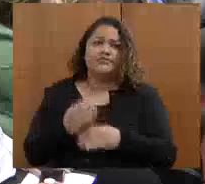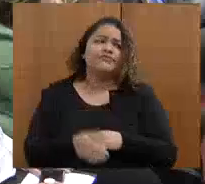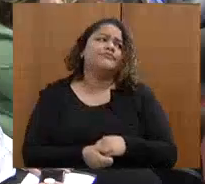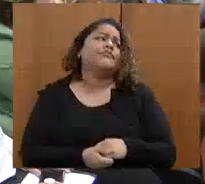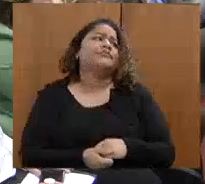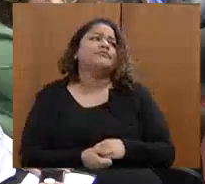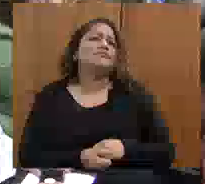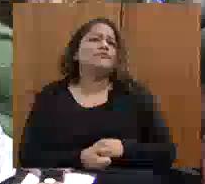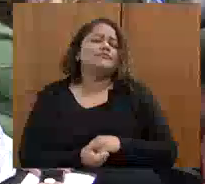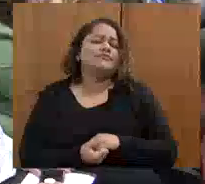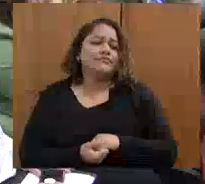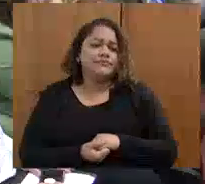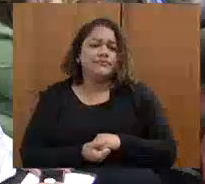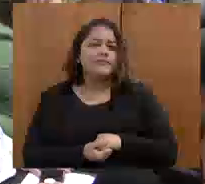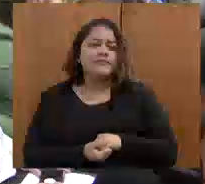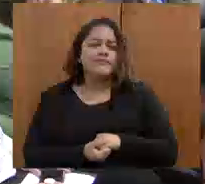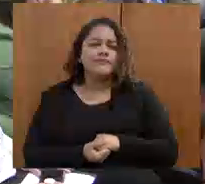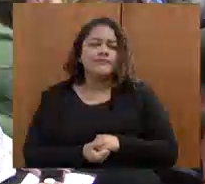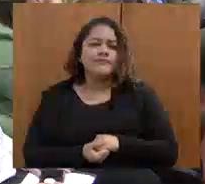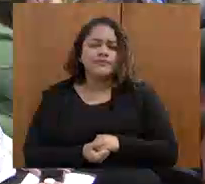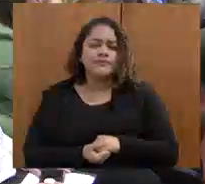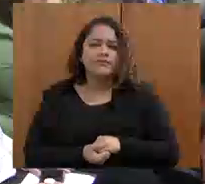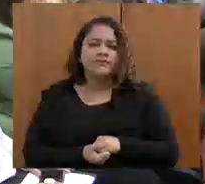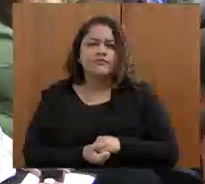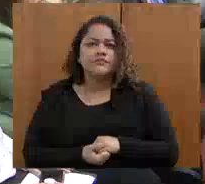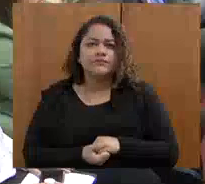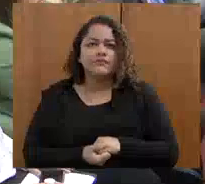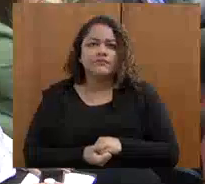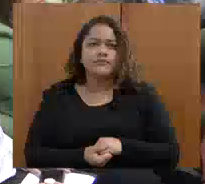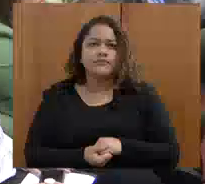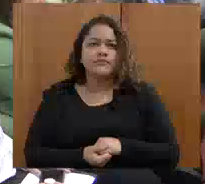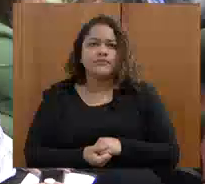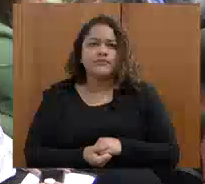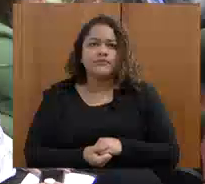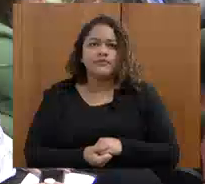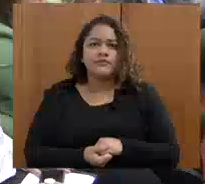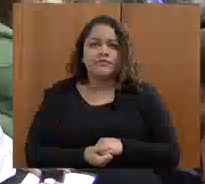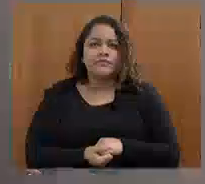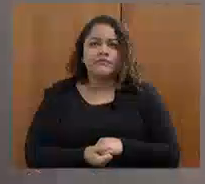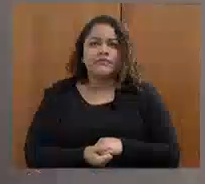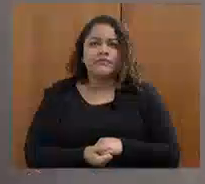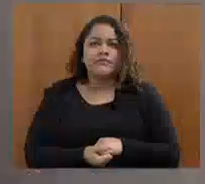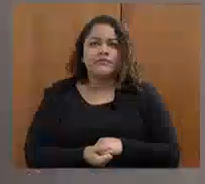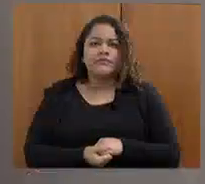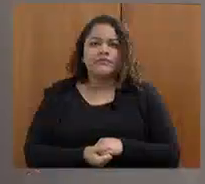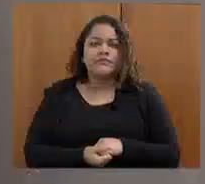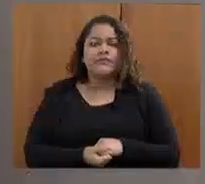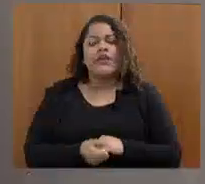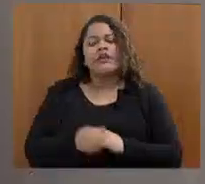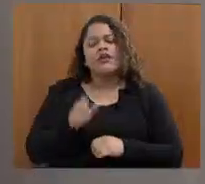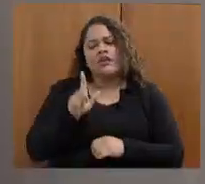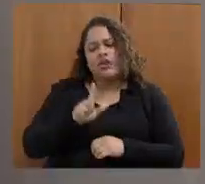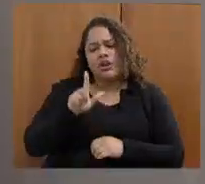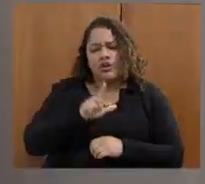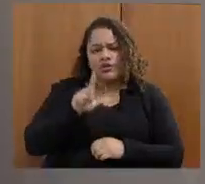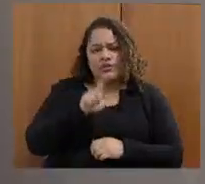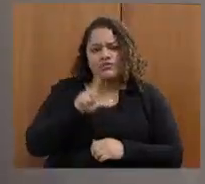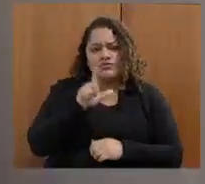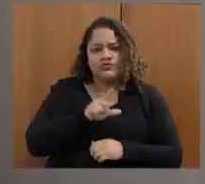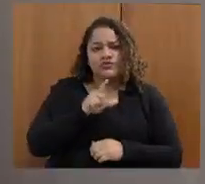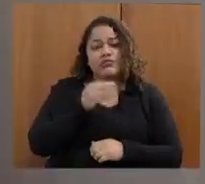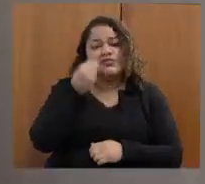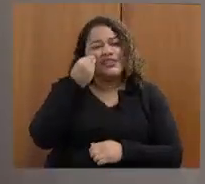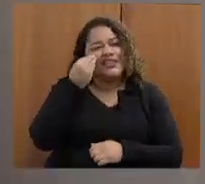o claro que a disposição em tentar né encontrar um caminho